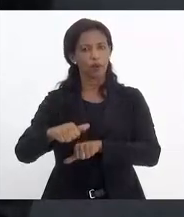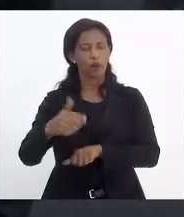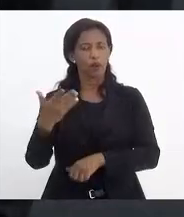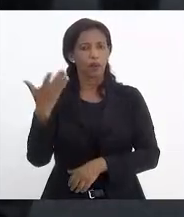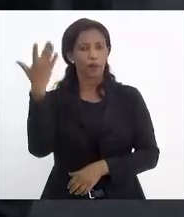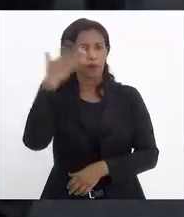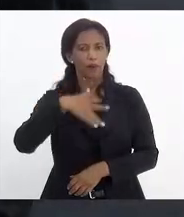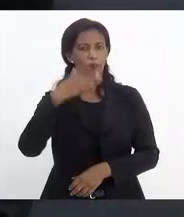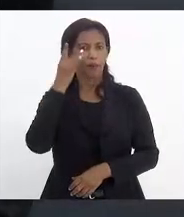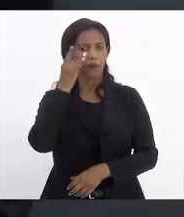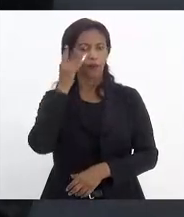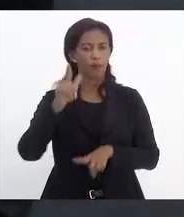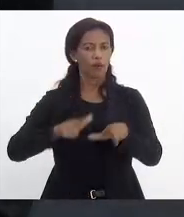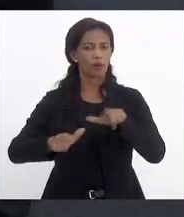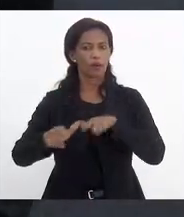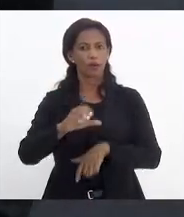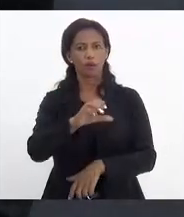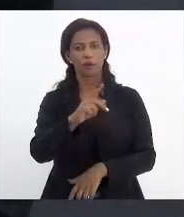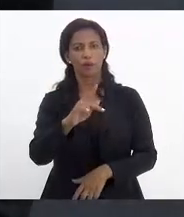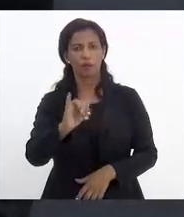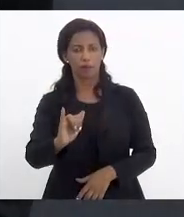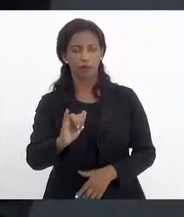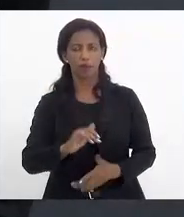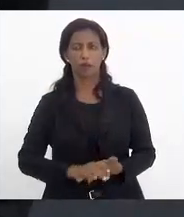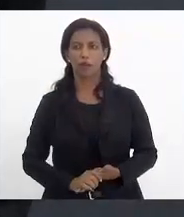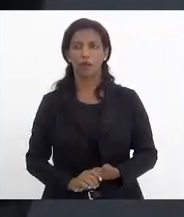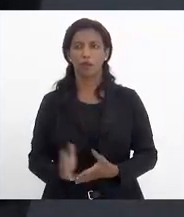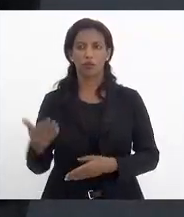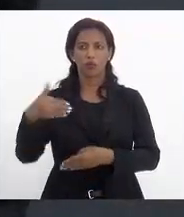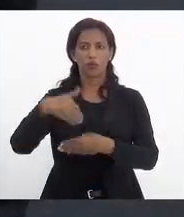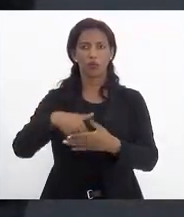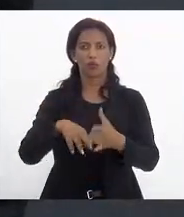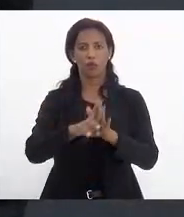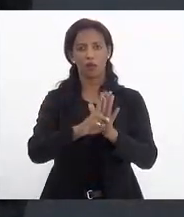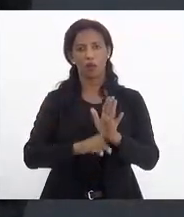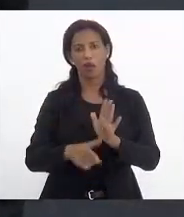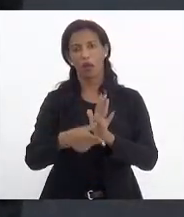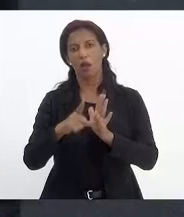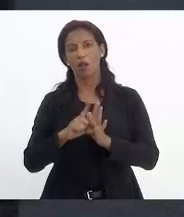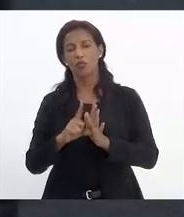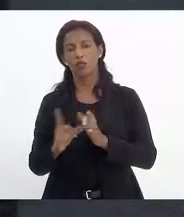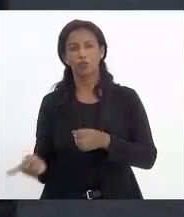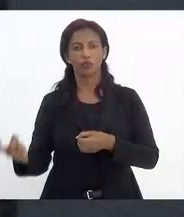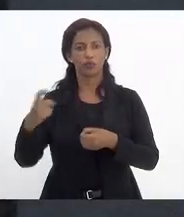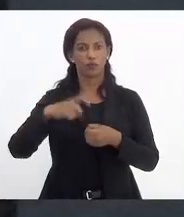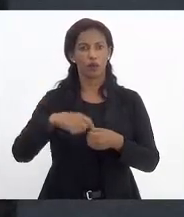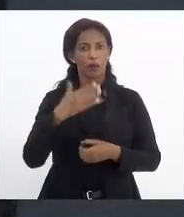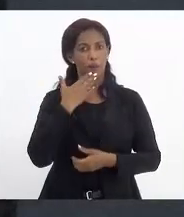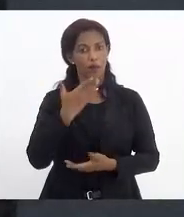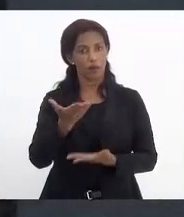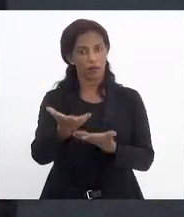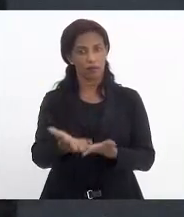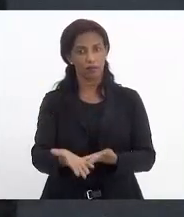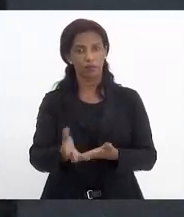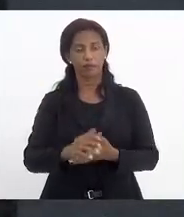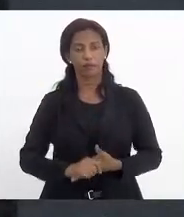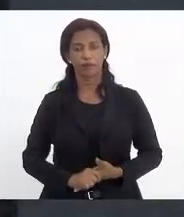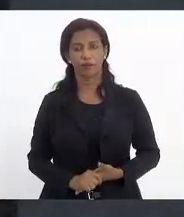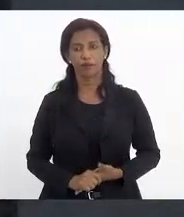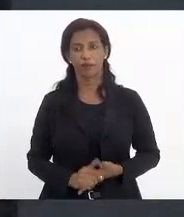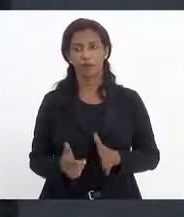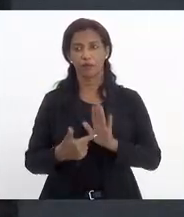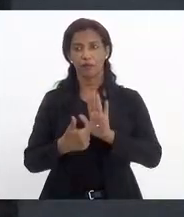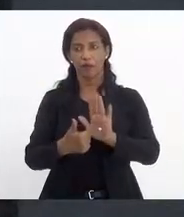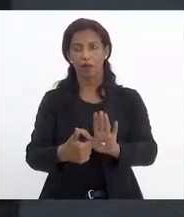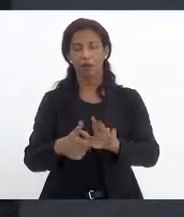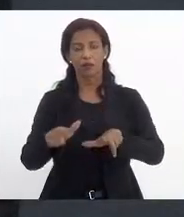longo do trabalho da CPI, que a gente espera votar o relatório antes dessa matéria voltar, peço isso a Vossa Excelência, para